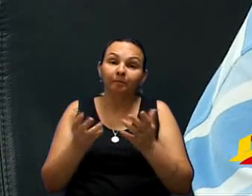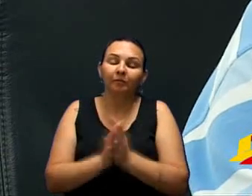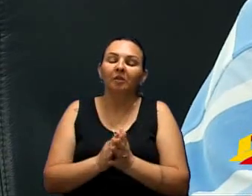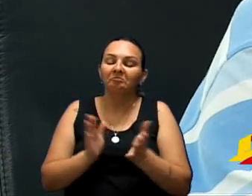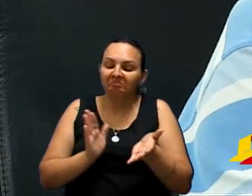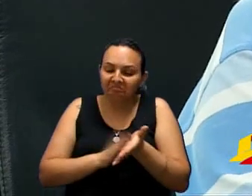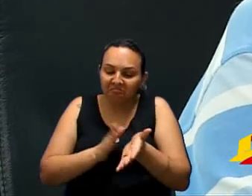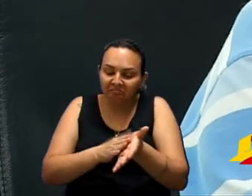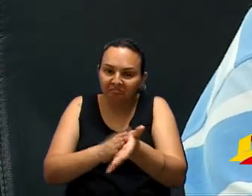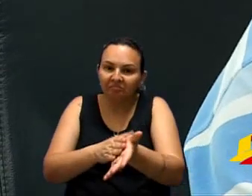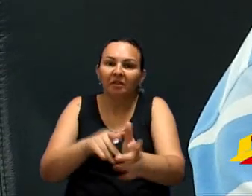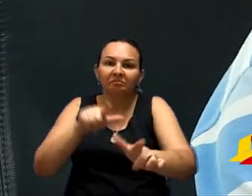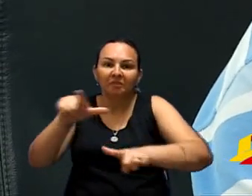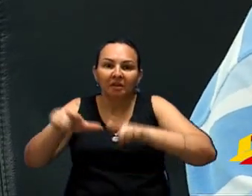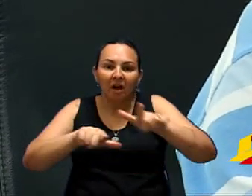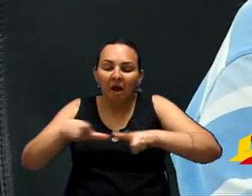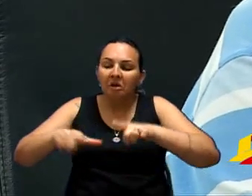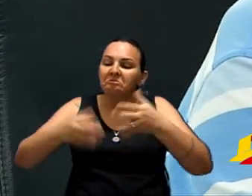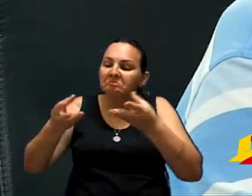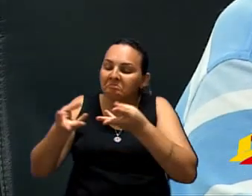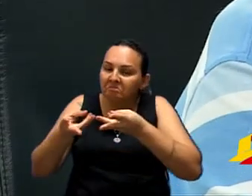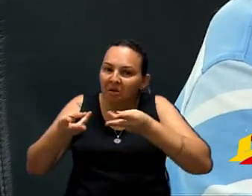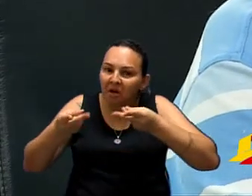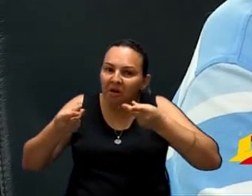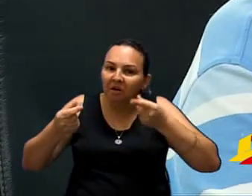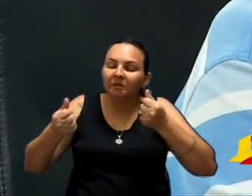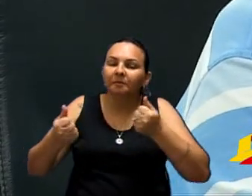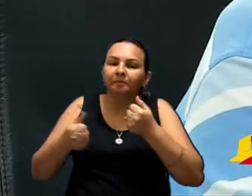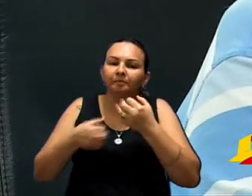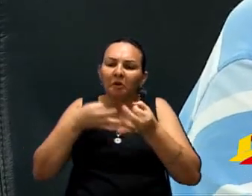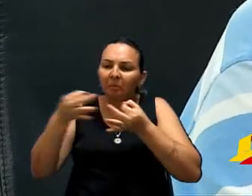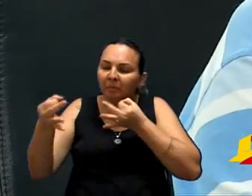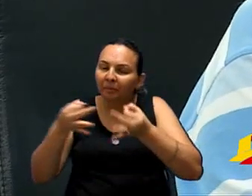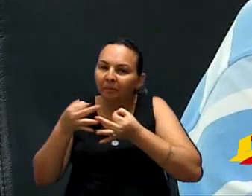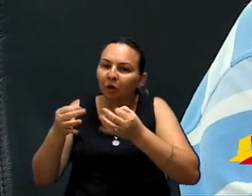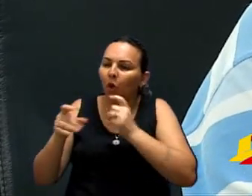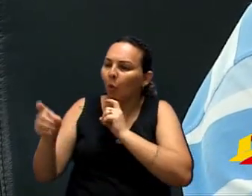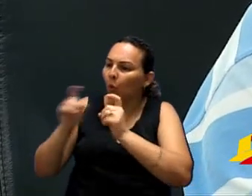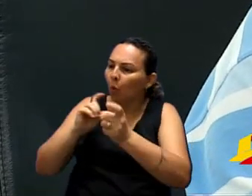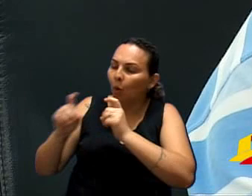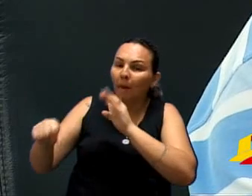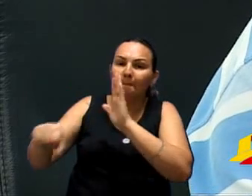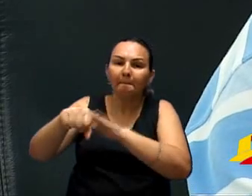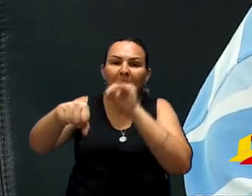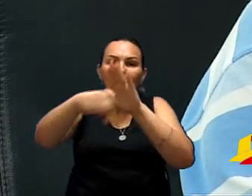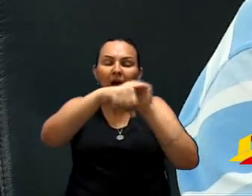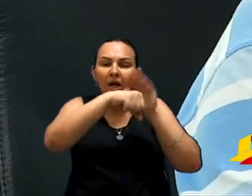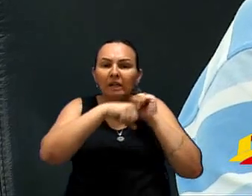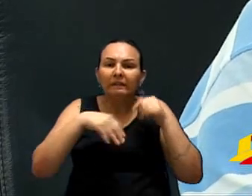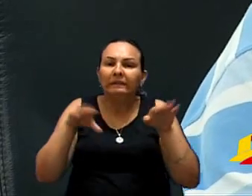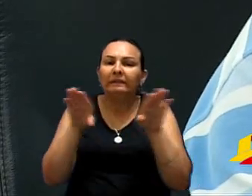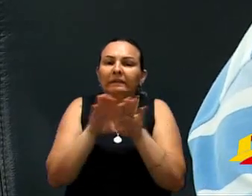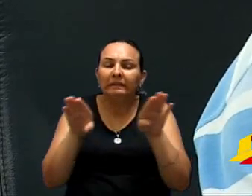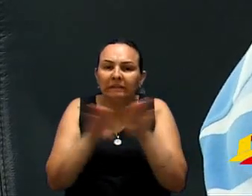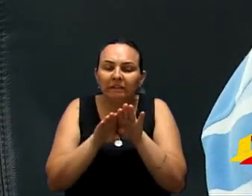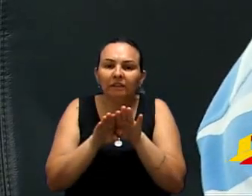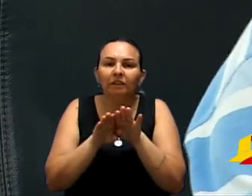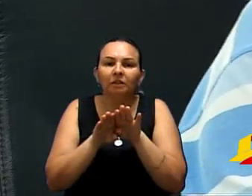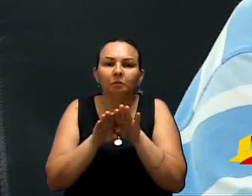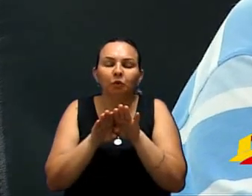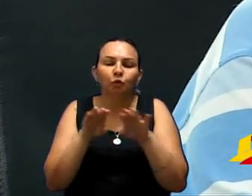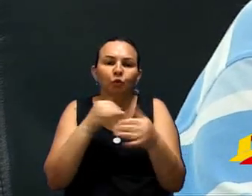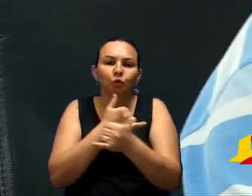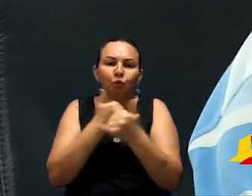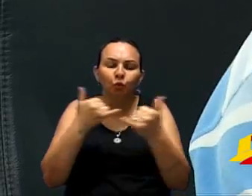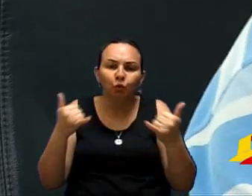e eu sugeria o senhor quer fazer a reunião com a clínica chamar-se também alguém dito